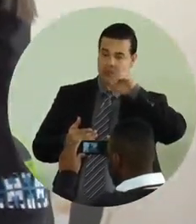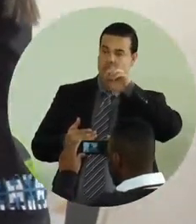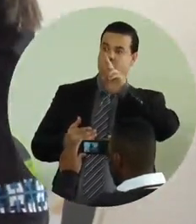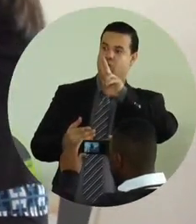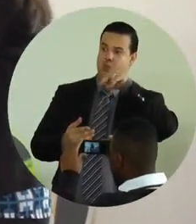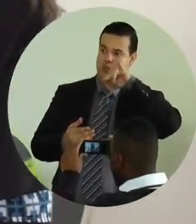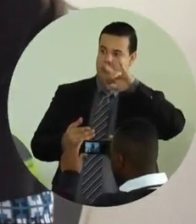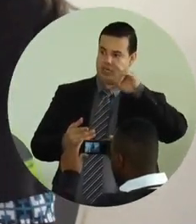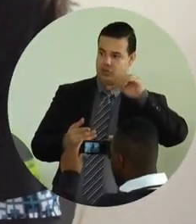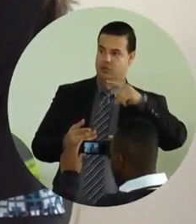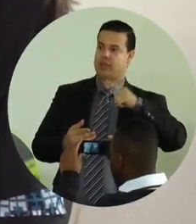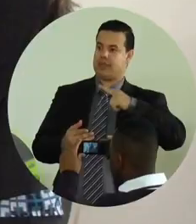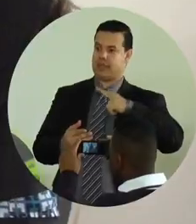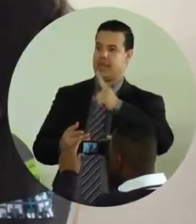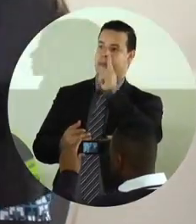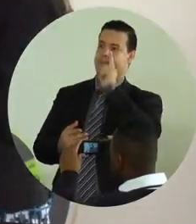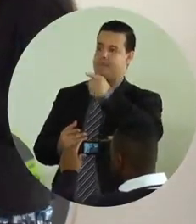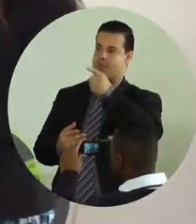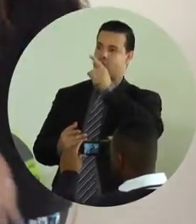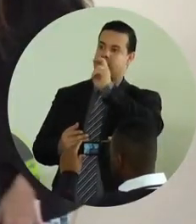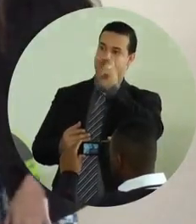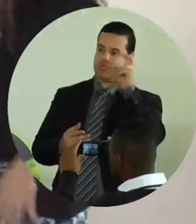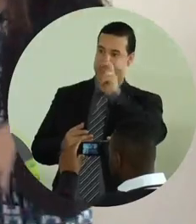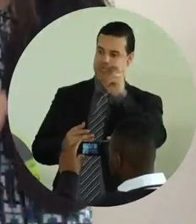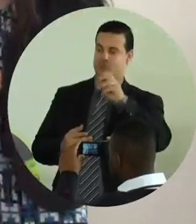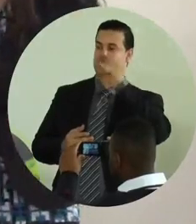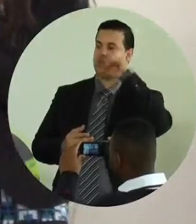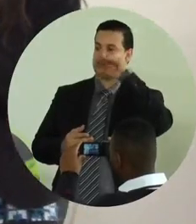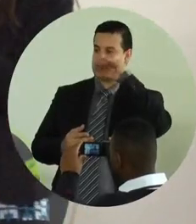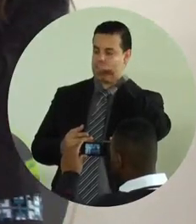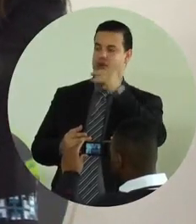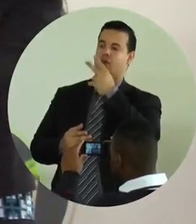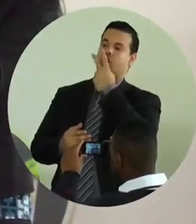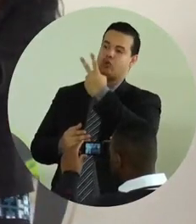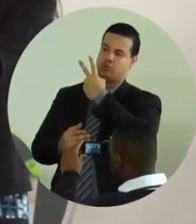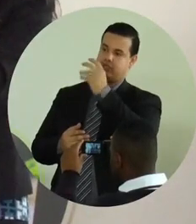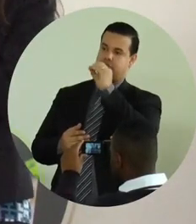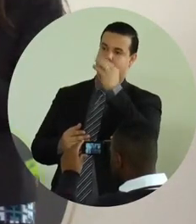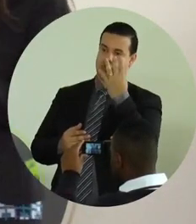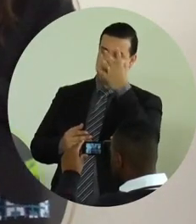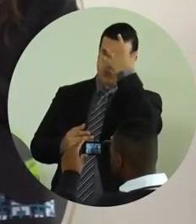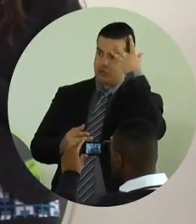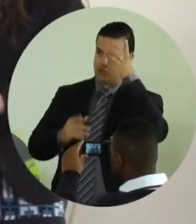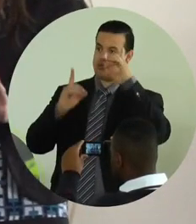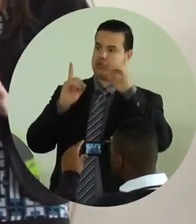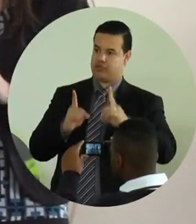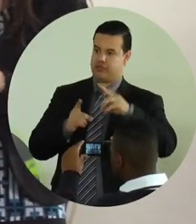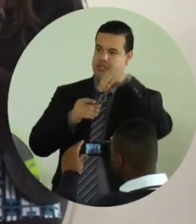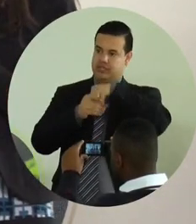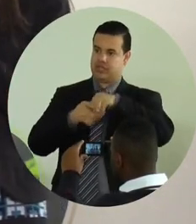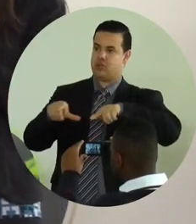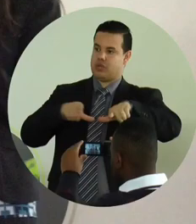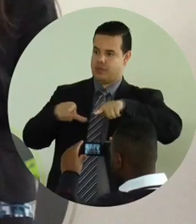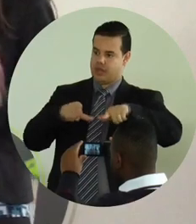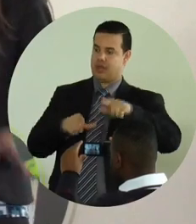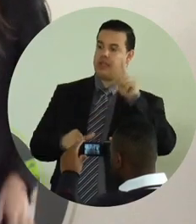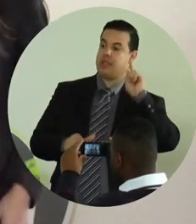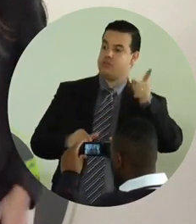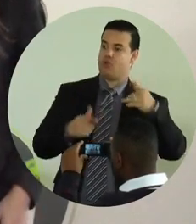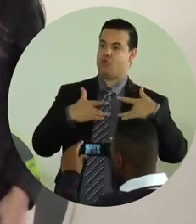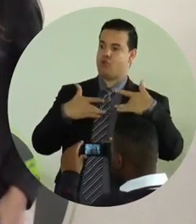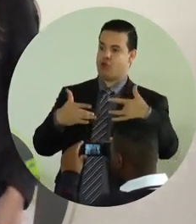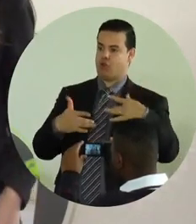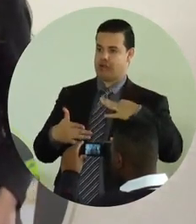com 1.055 funcionários, 204 trabalhadores com deficiência e 1.000 voluntários.